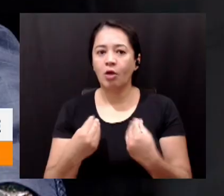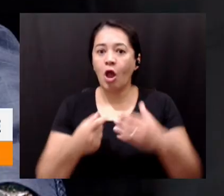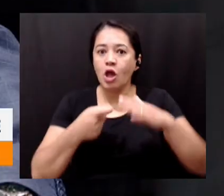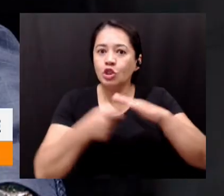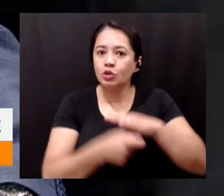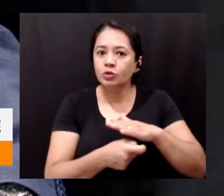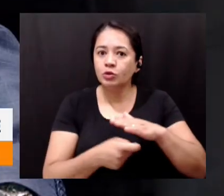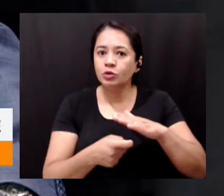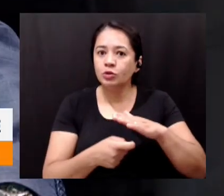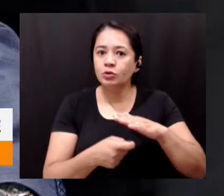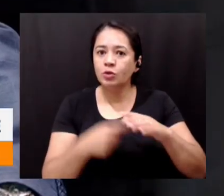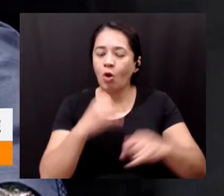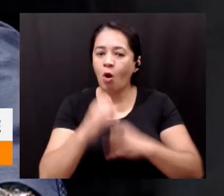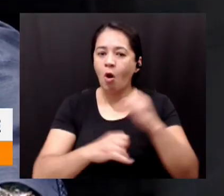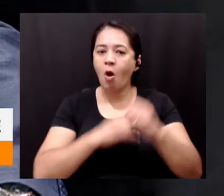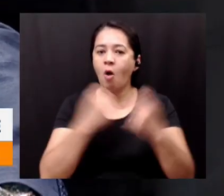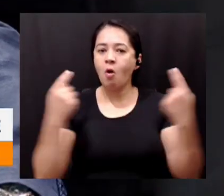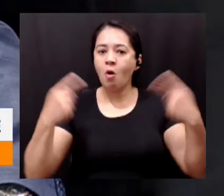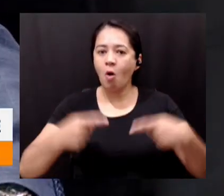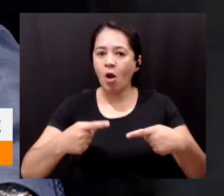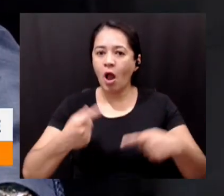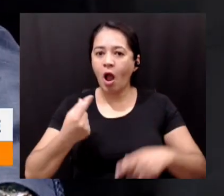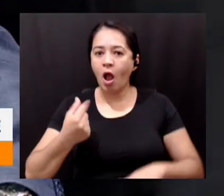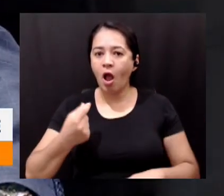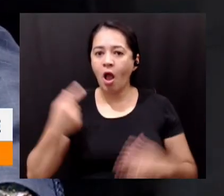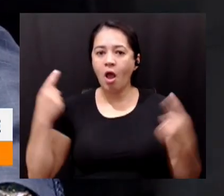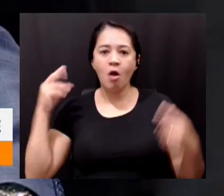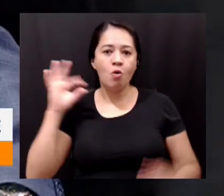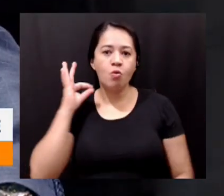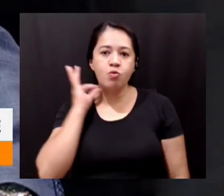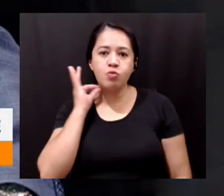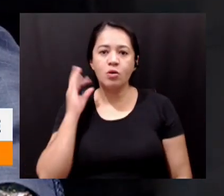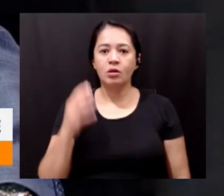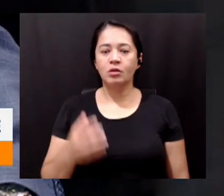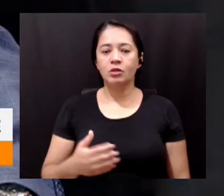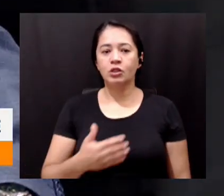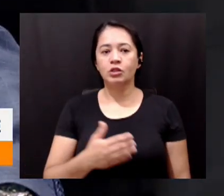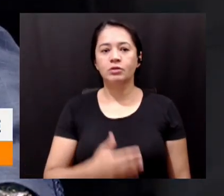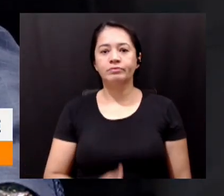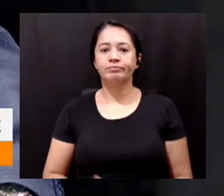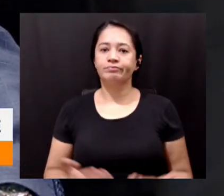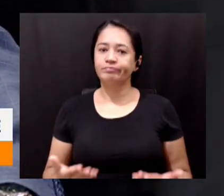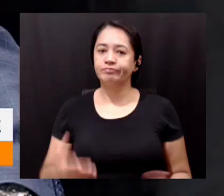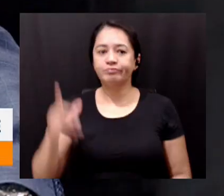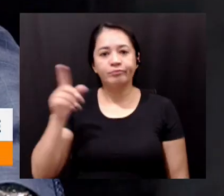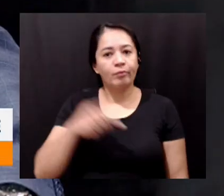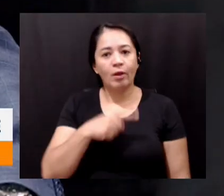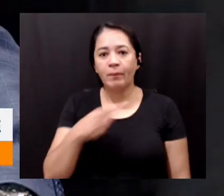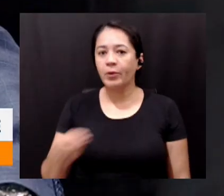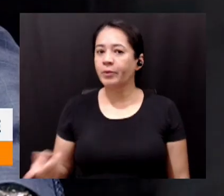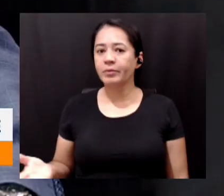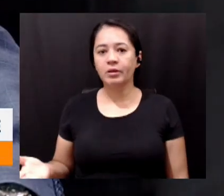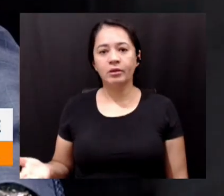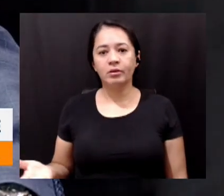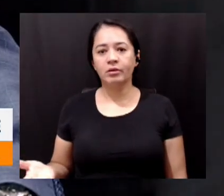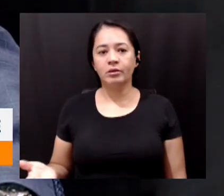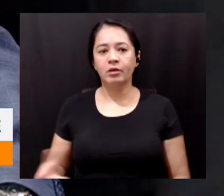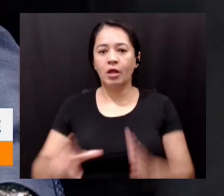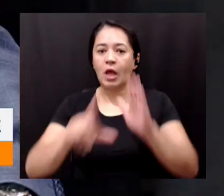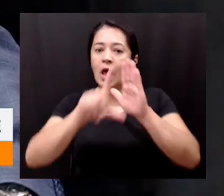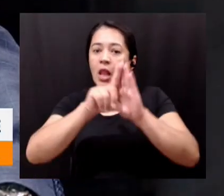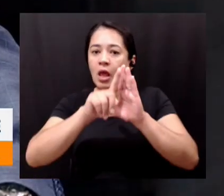as pessoas utilizem o Bolsa Família. Foi proibido, a questão foi vedado, né, pela Lei